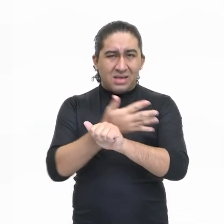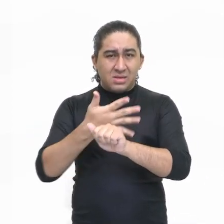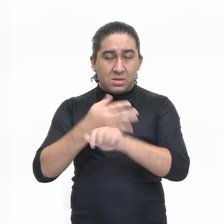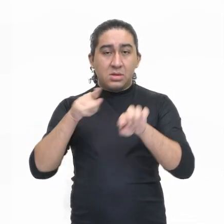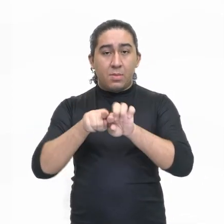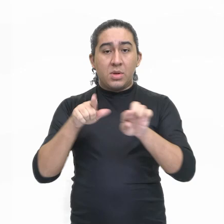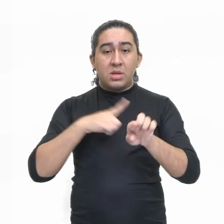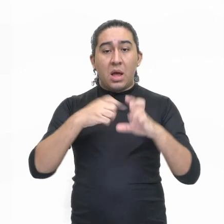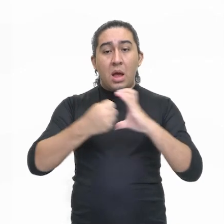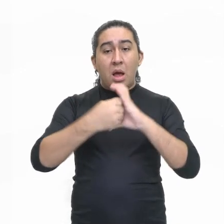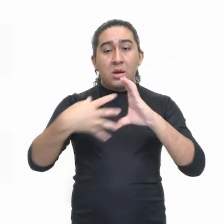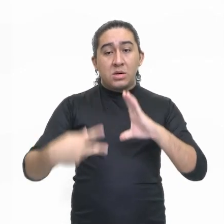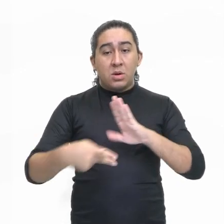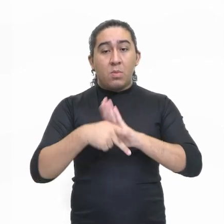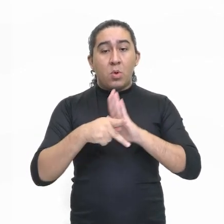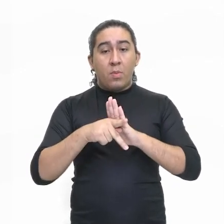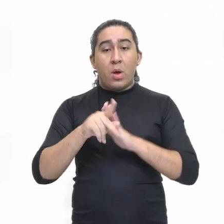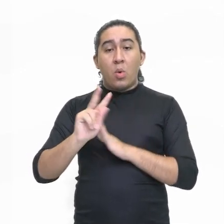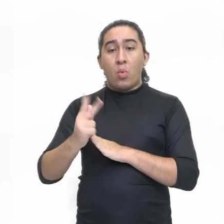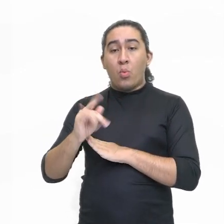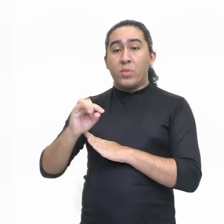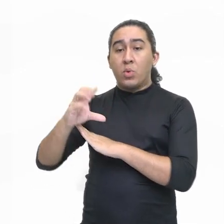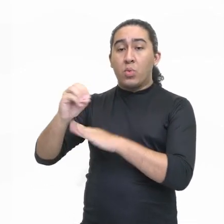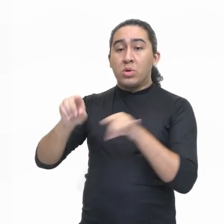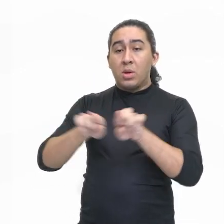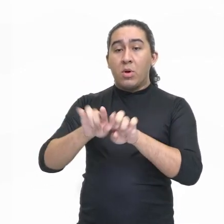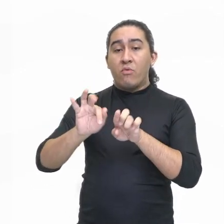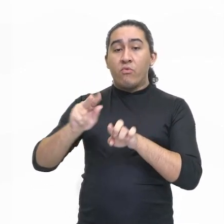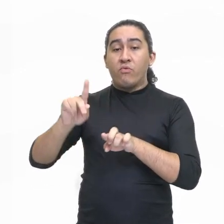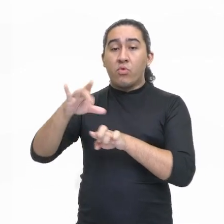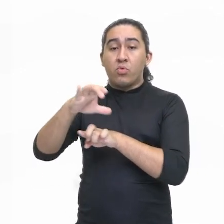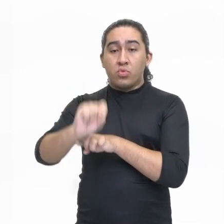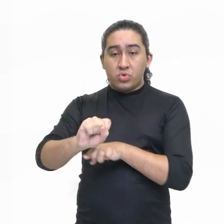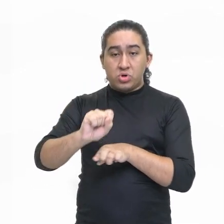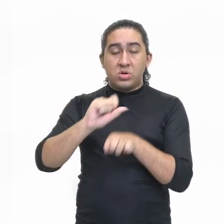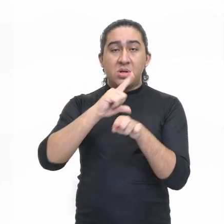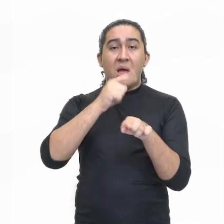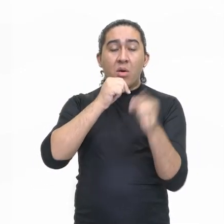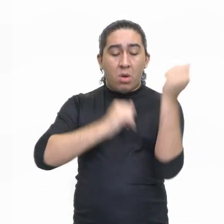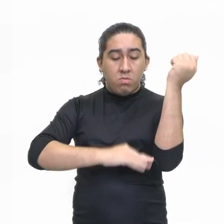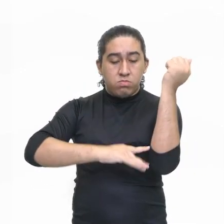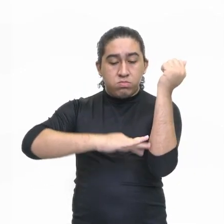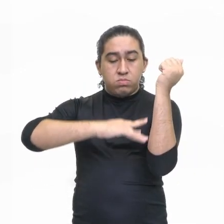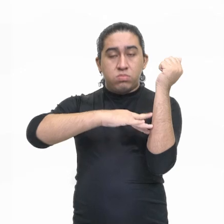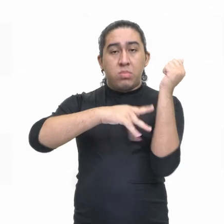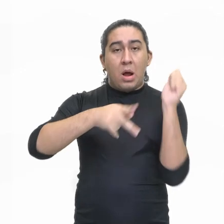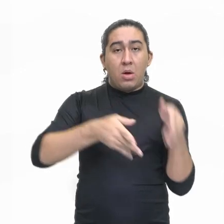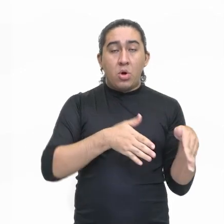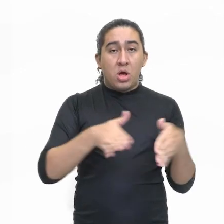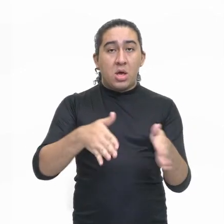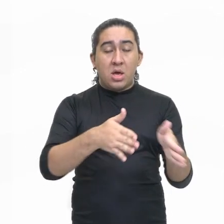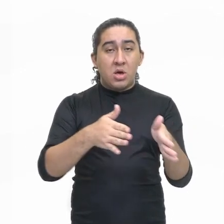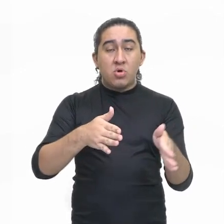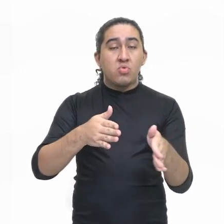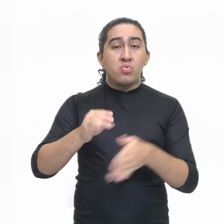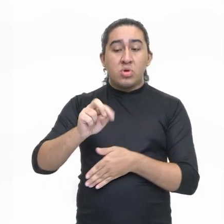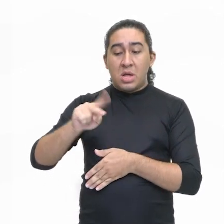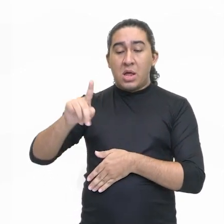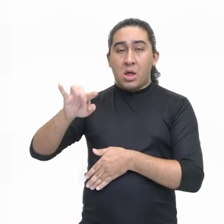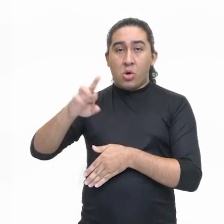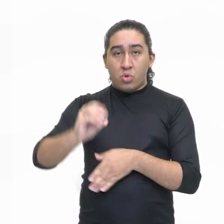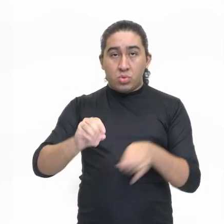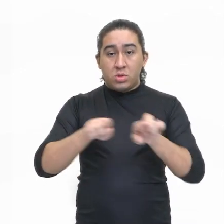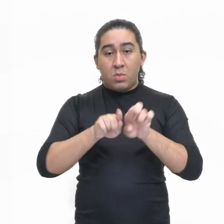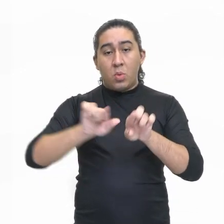quantidade de ácidos úmicos e fúlvicos em suspensão, como no Rio Negro e no Rio Tapajós, por